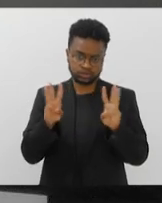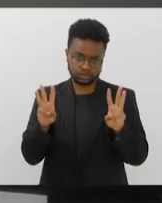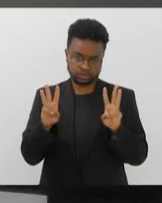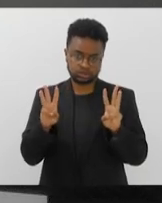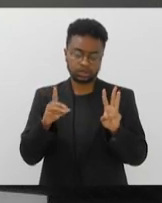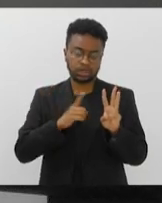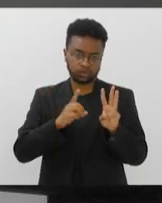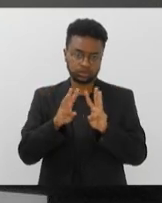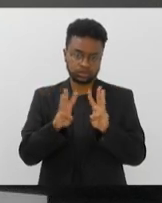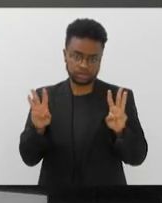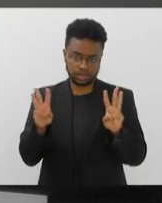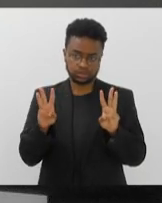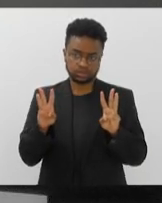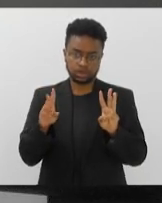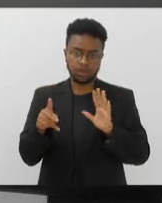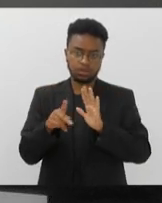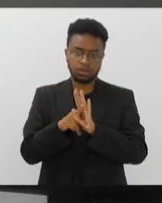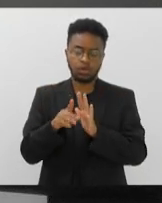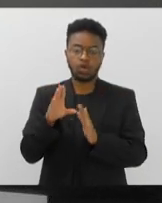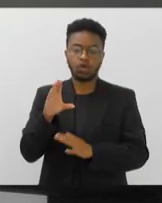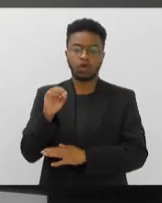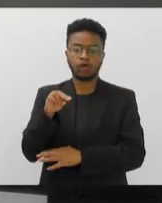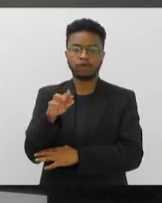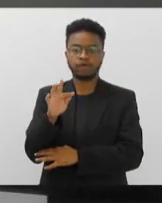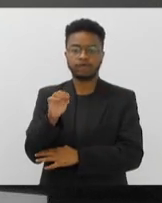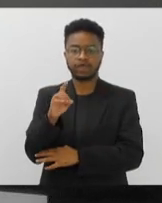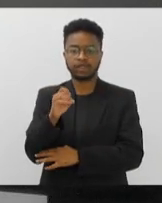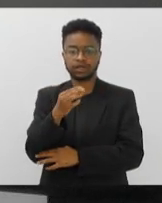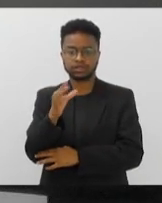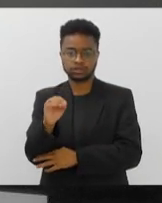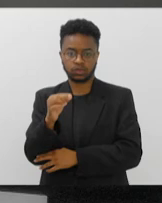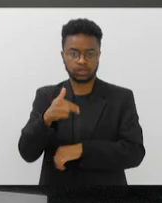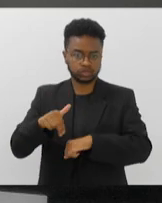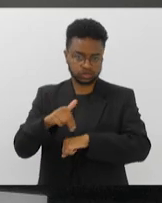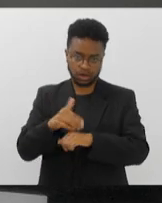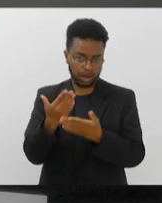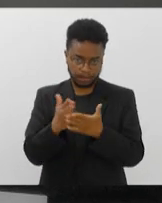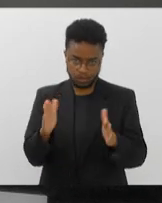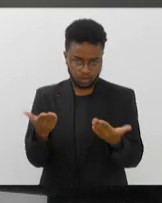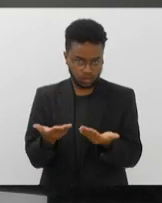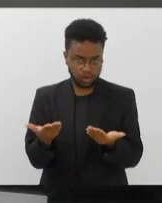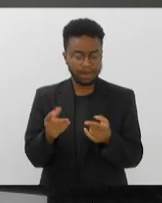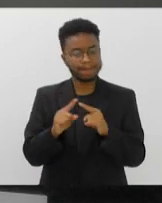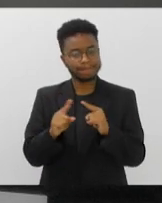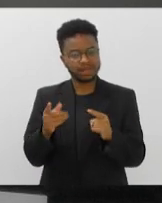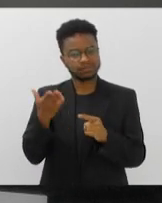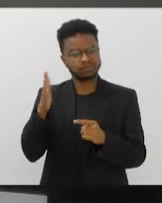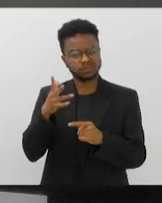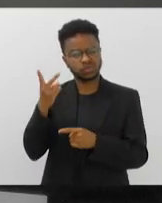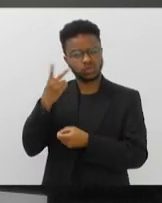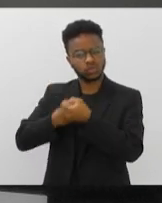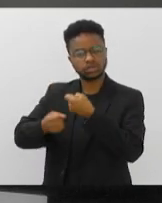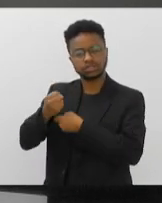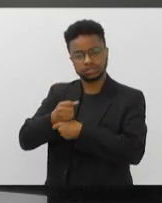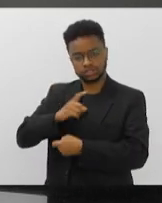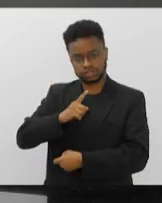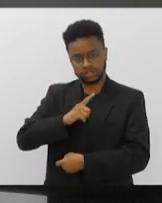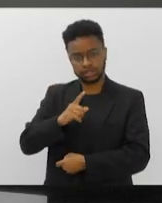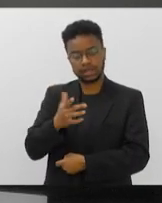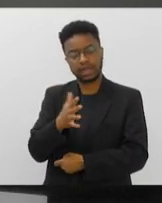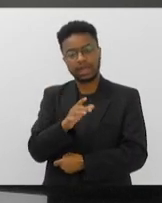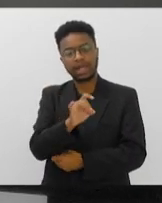em um site o site da Confederação Nacional dos municípios não tem mais isso lá tá mas até 2 3 anos eles tinham eles tinham por